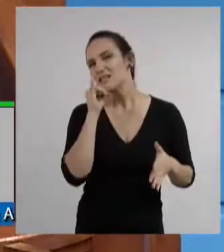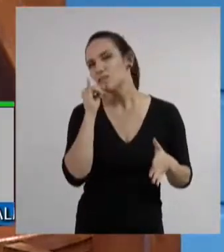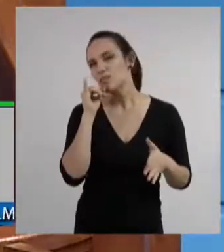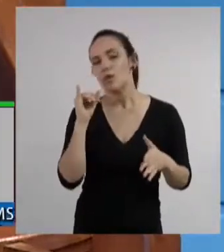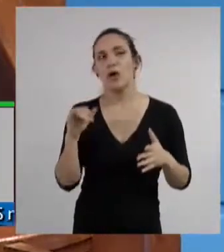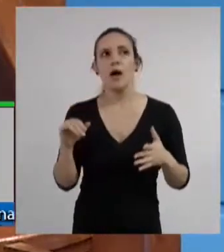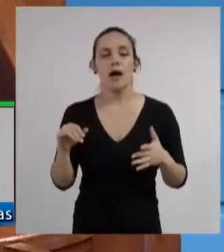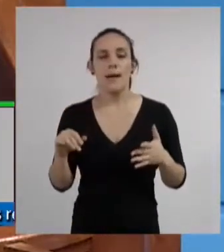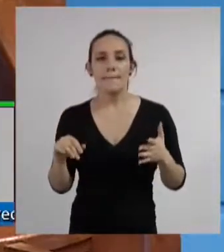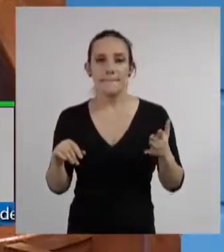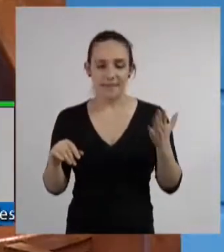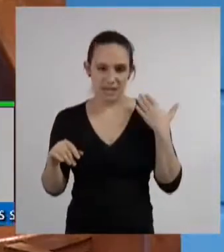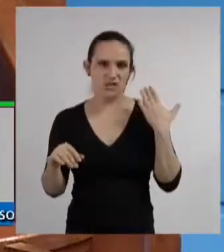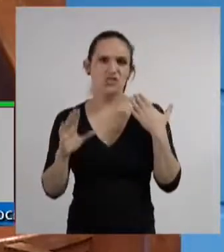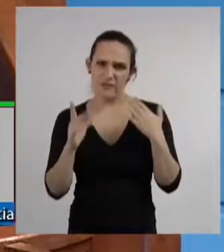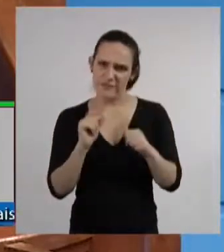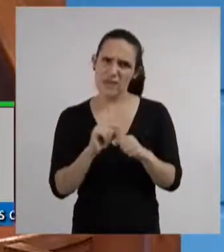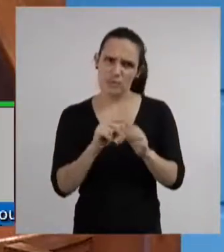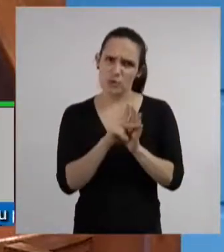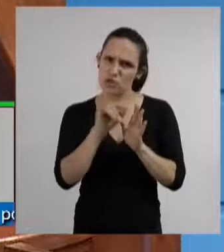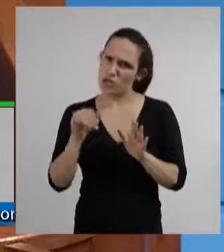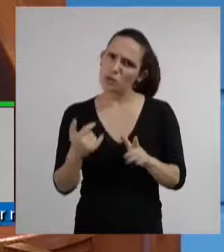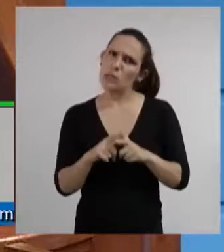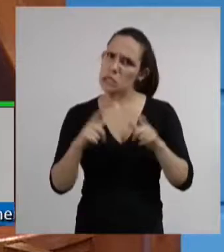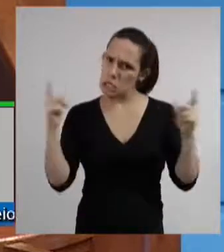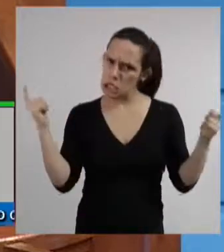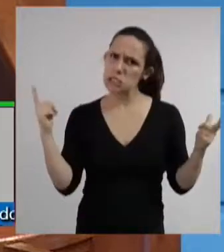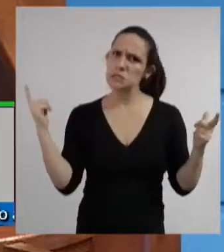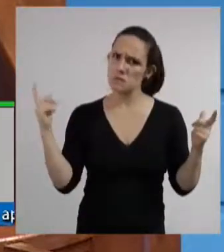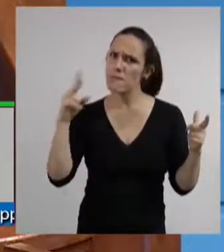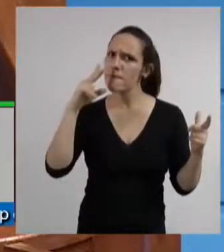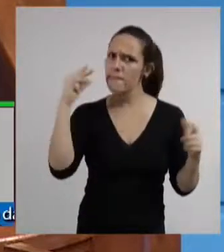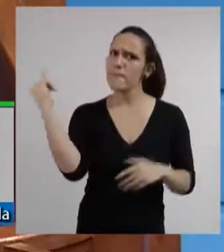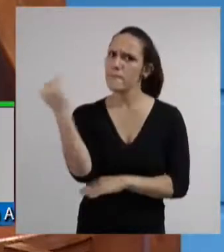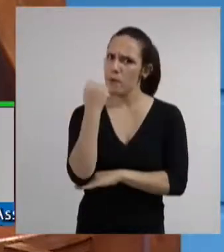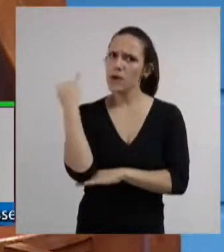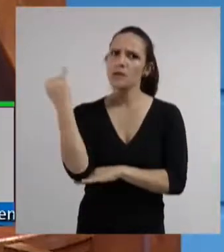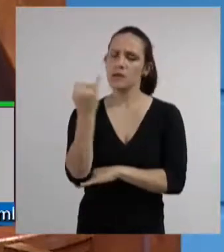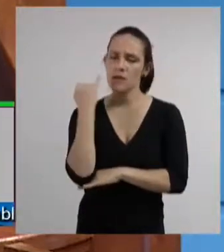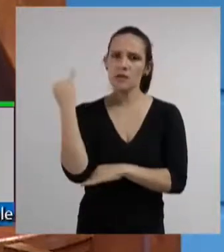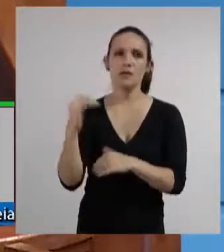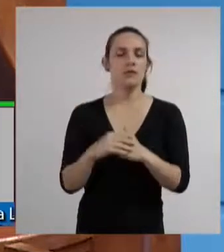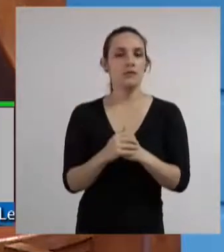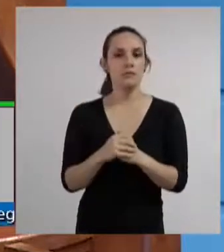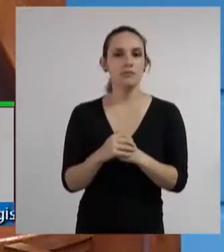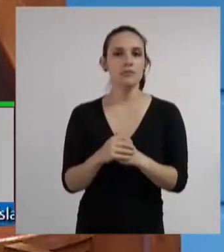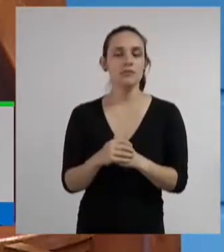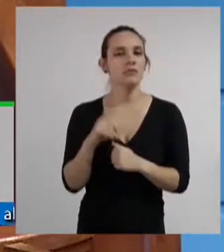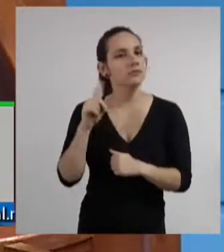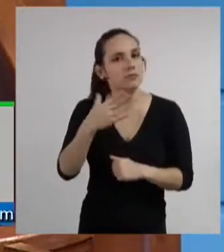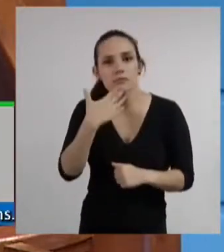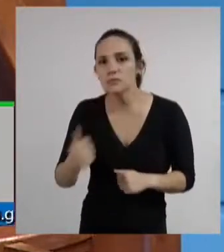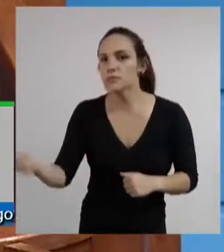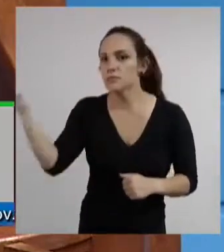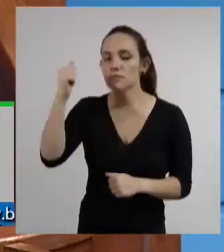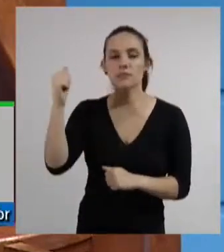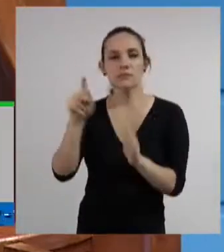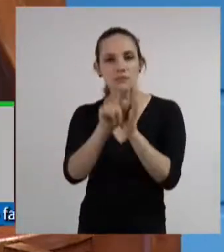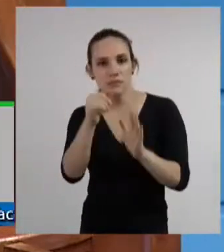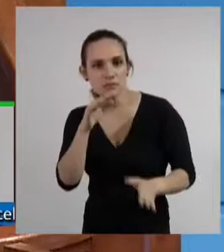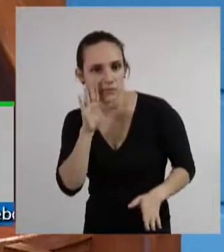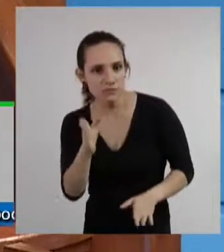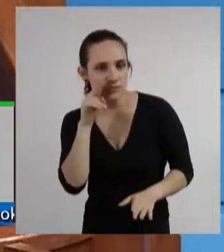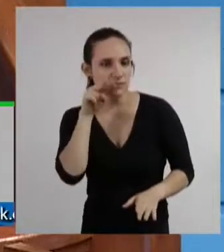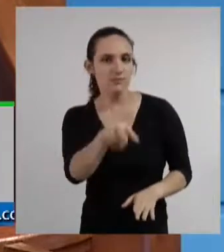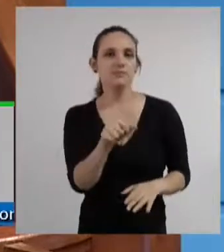um projeto amplo aqui no Mato Grosso do Sul, e diga-se de passagem, deputado Barbosinha, foi um dos melhores projetos que foi